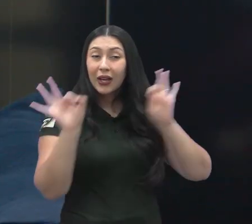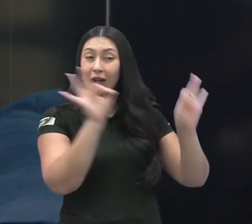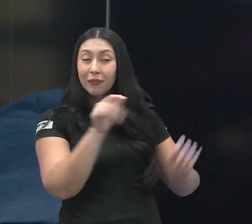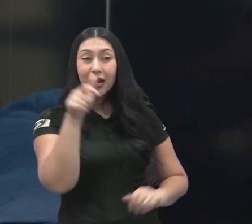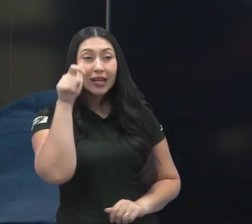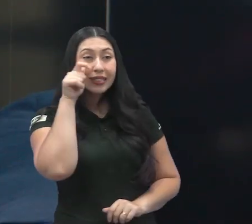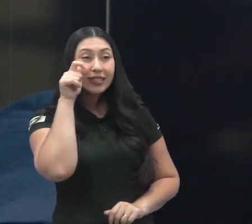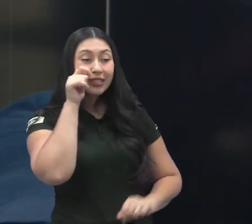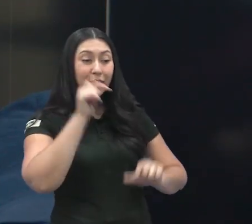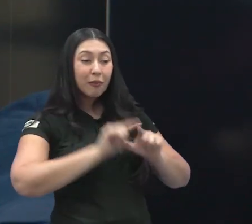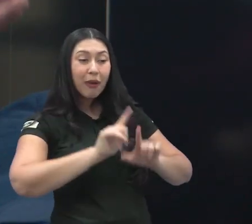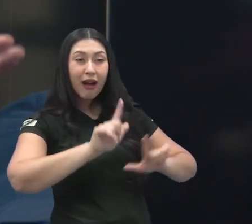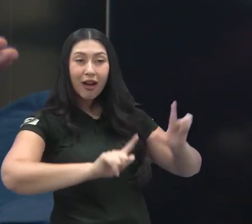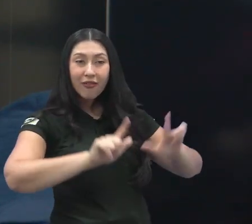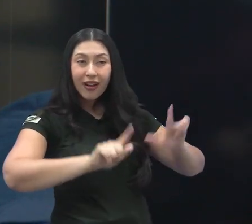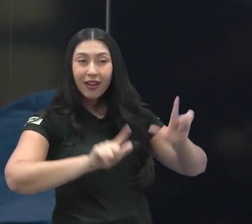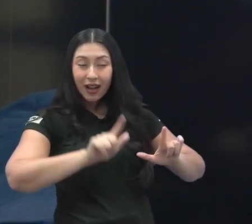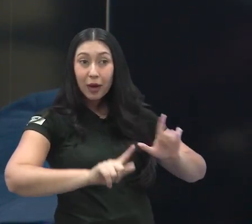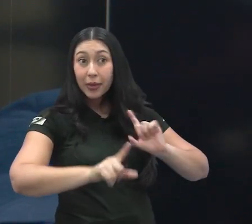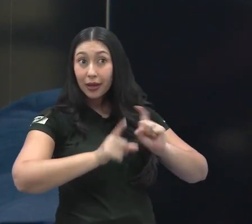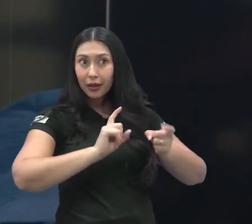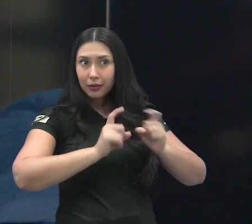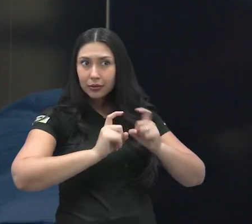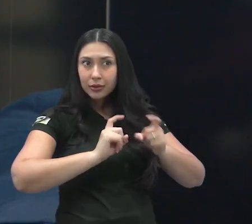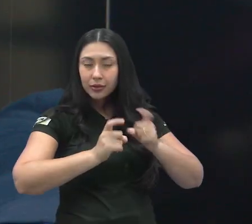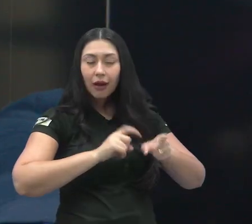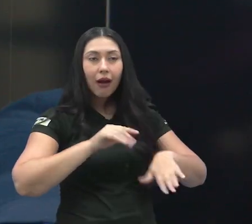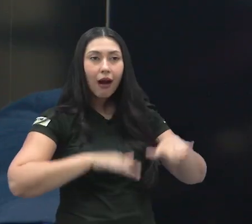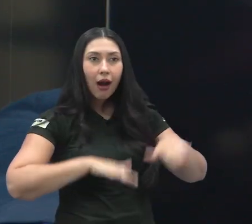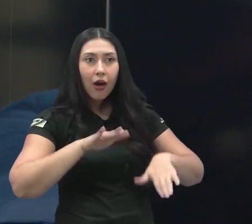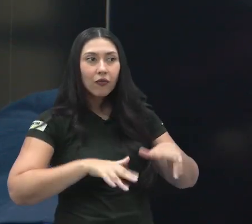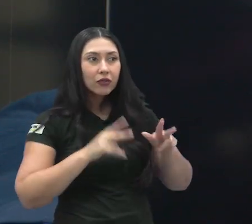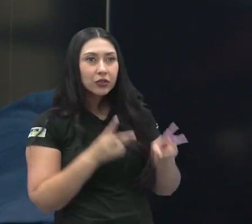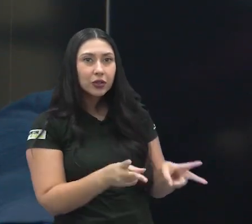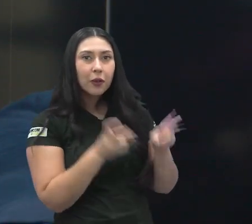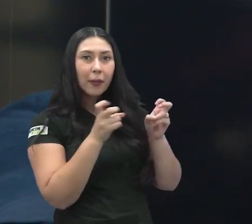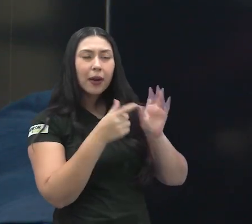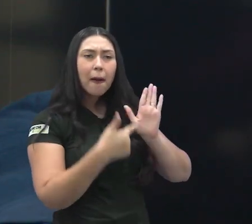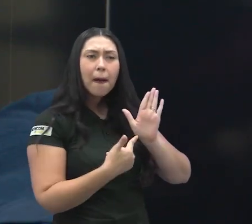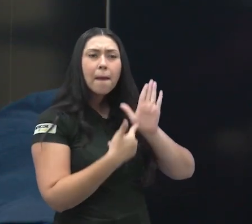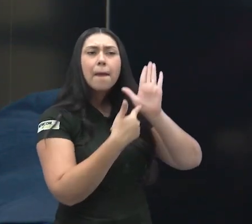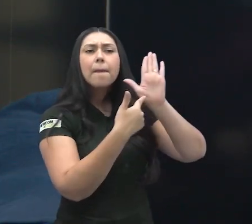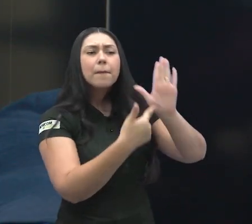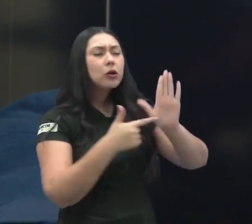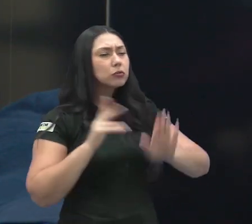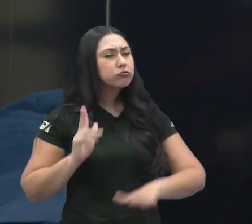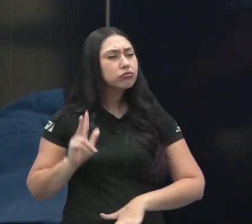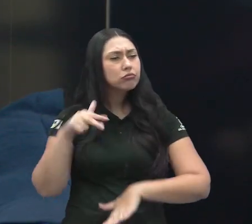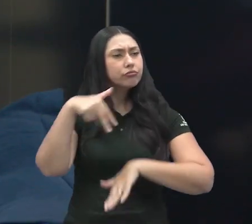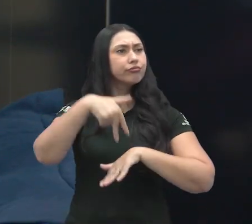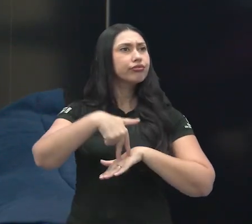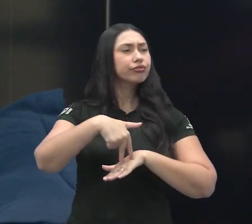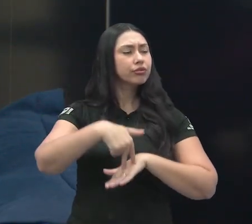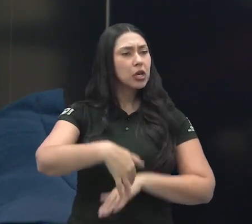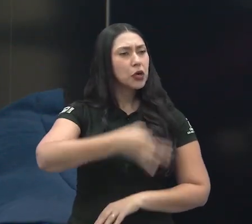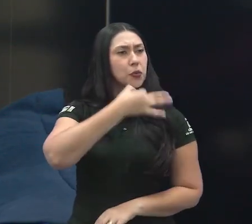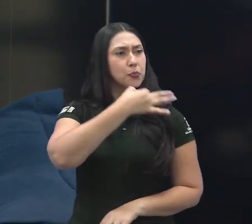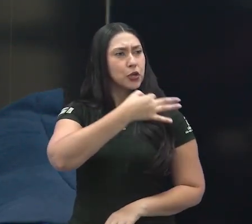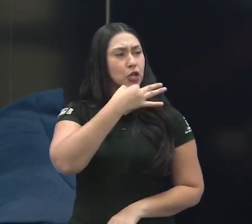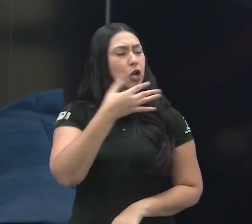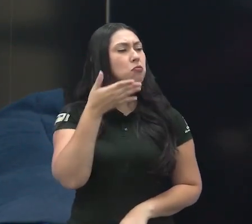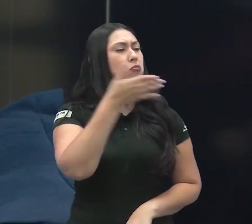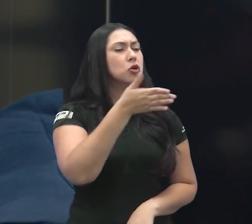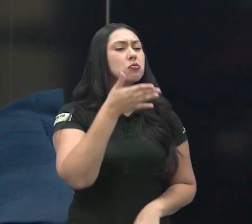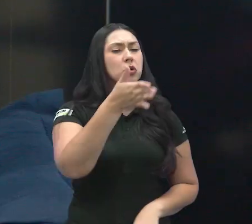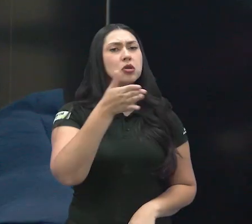aqui pela TV Câmara, as sessões que acontecem, muitas vezes a gente vê o senhor fazendo apresentações, falando na tribuna, né, indo fazer